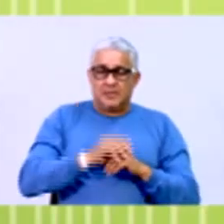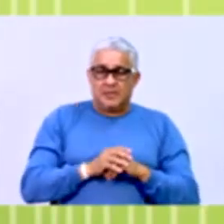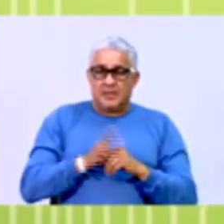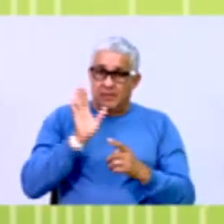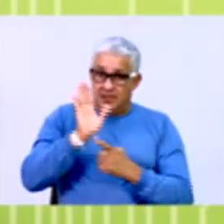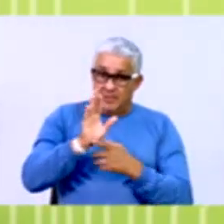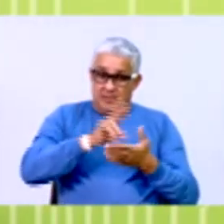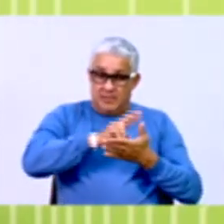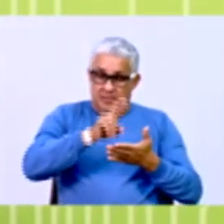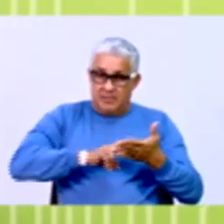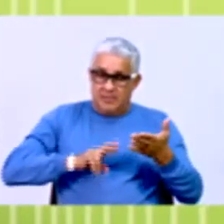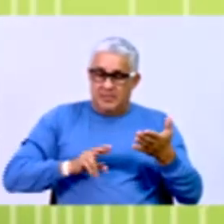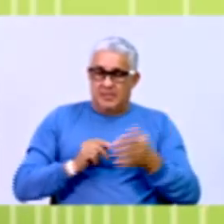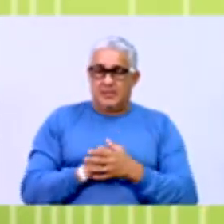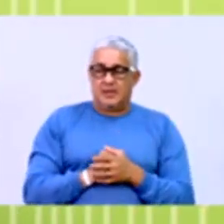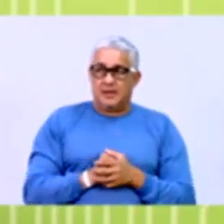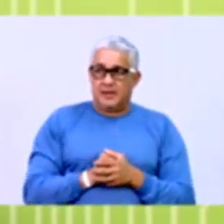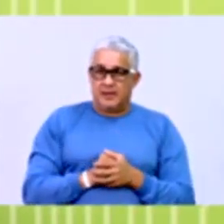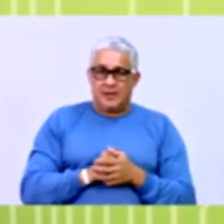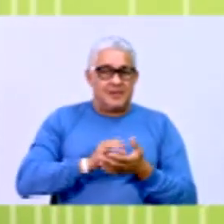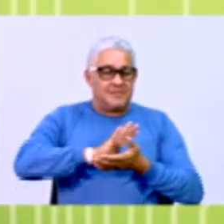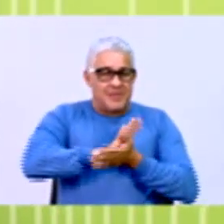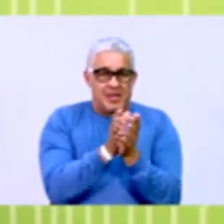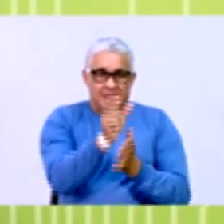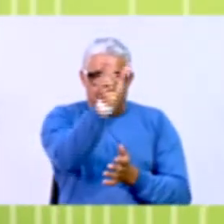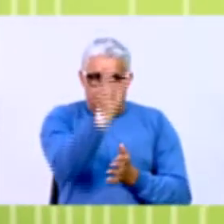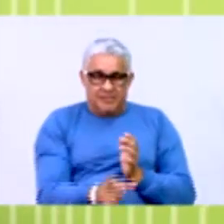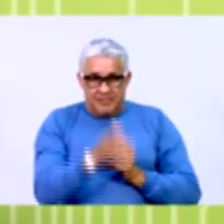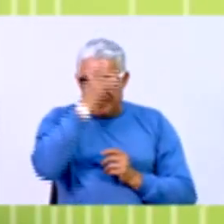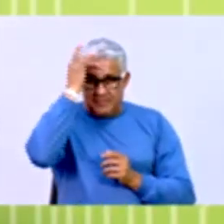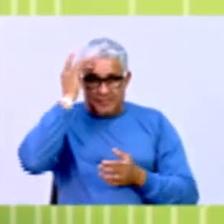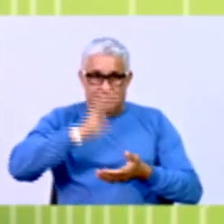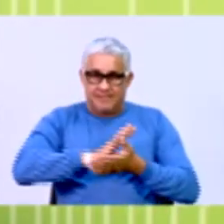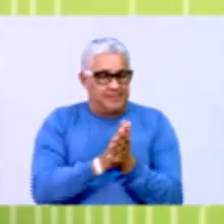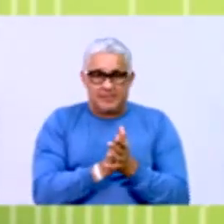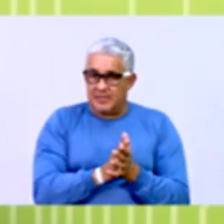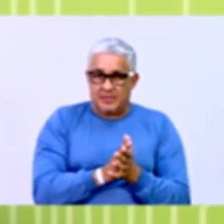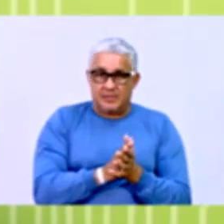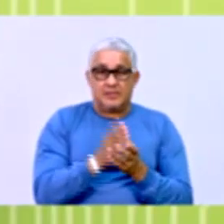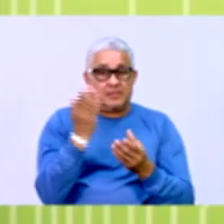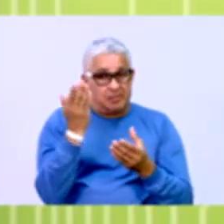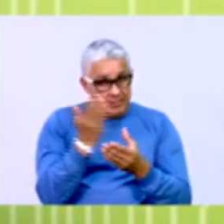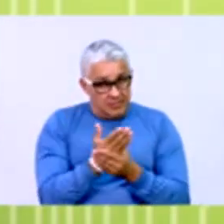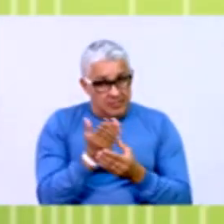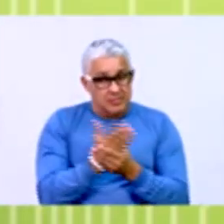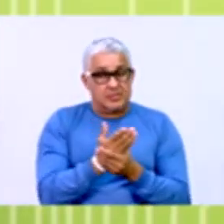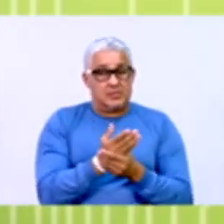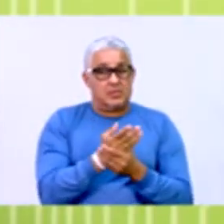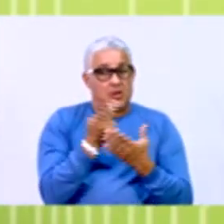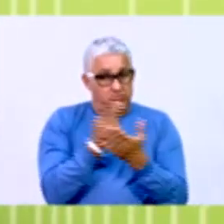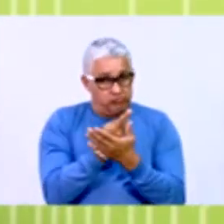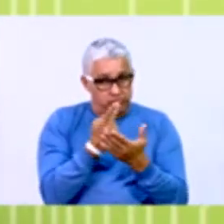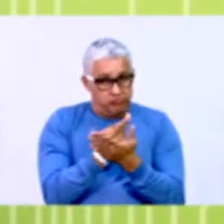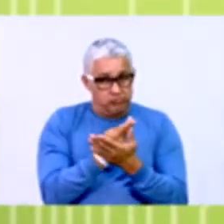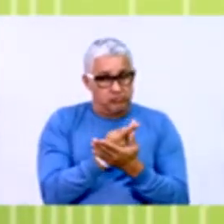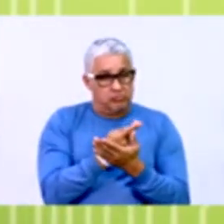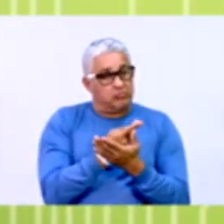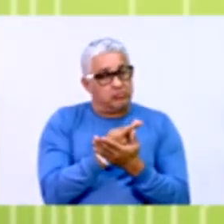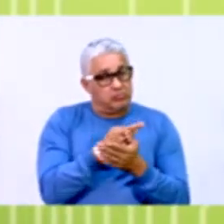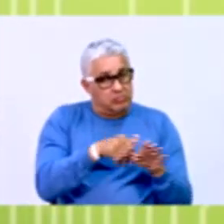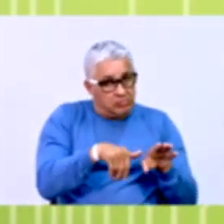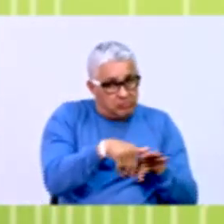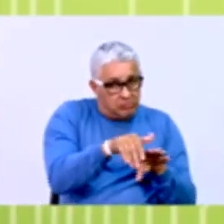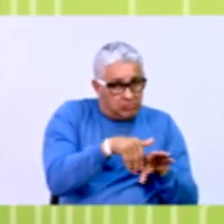um relatório você não vai humilhar uma pessoa, você vai trazer o processo que está errado e propor melhorias. Esse é o